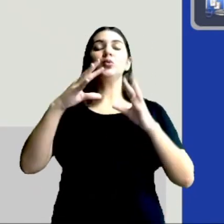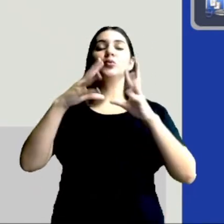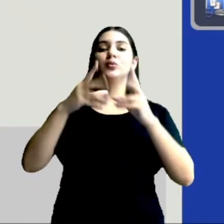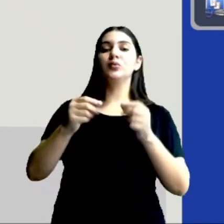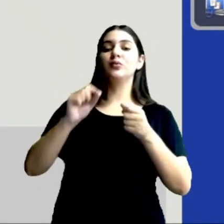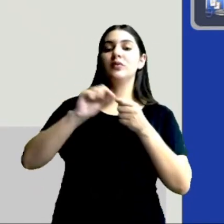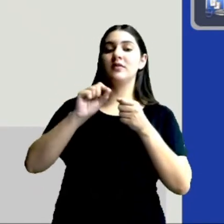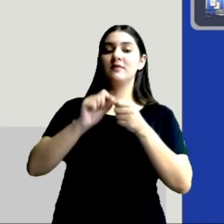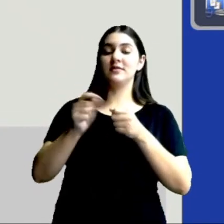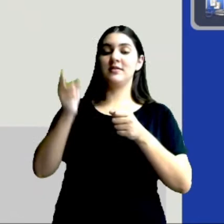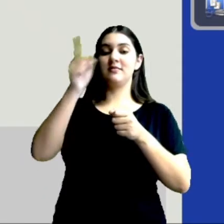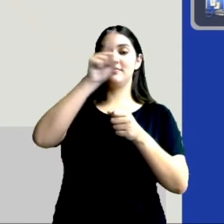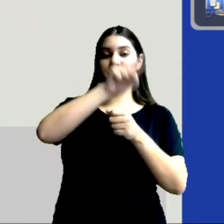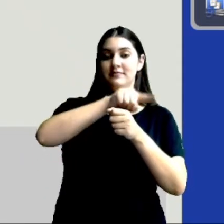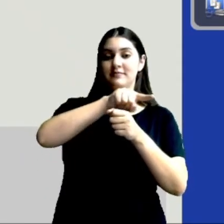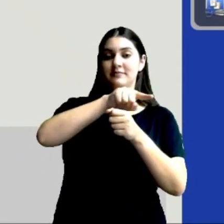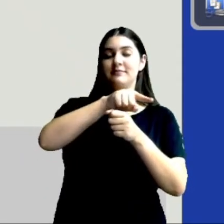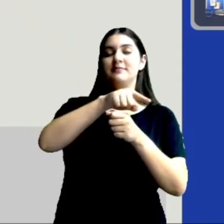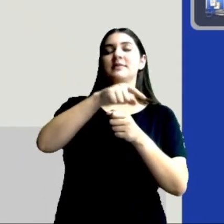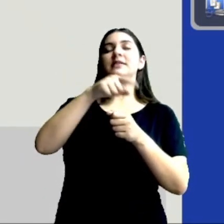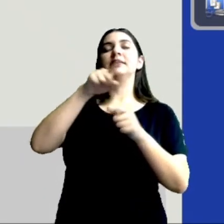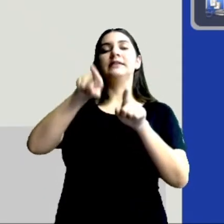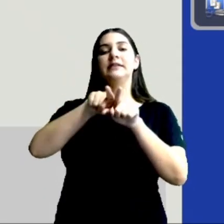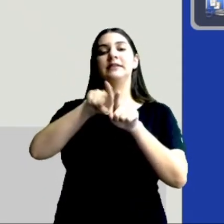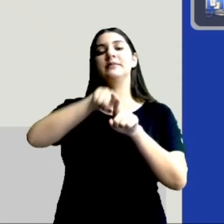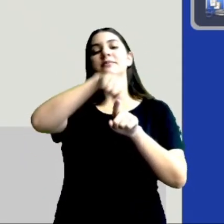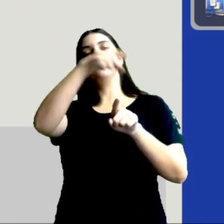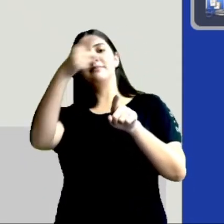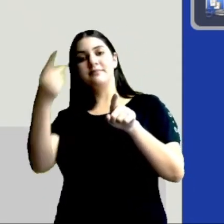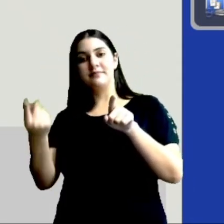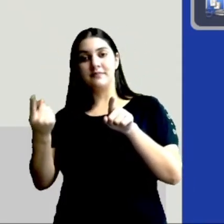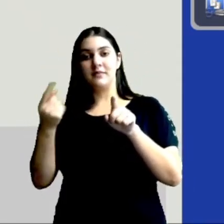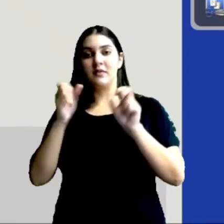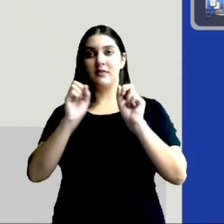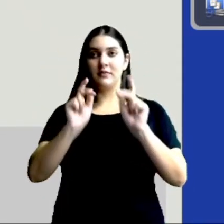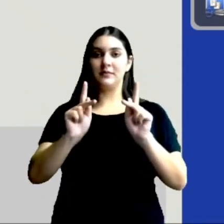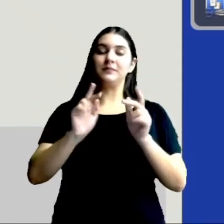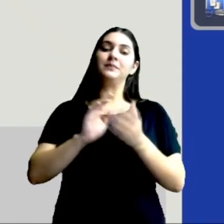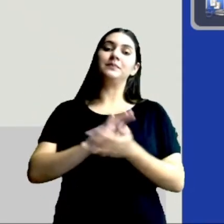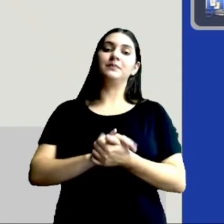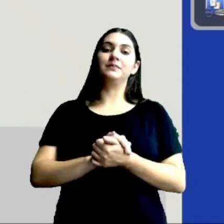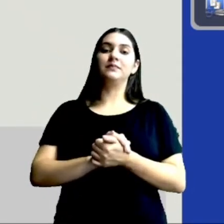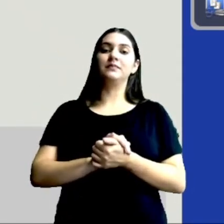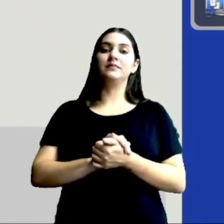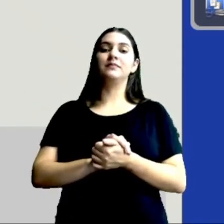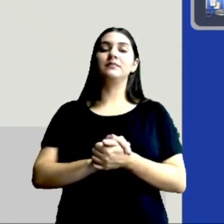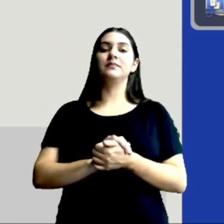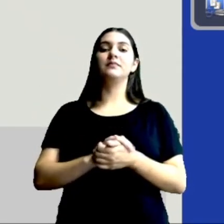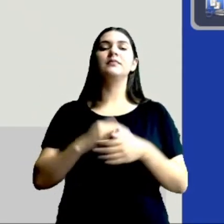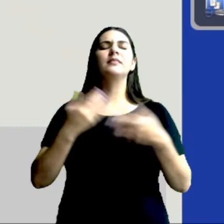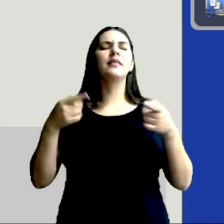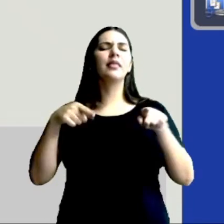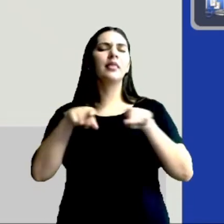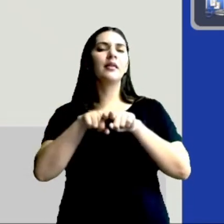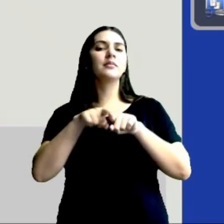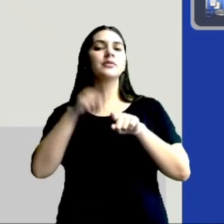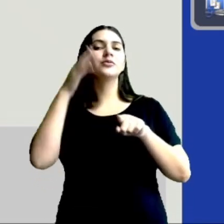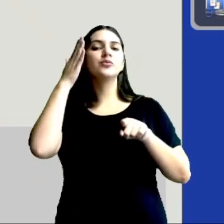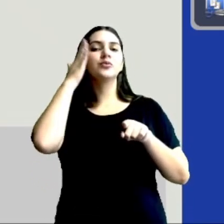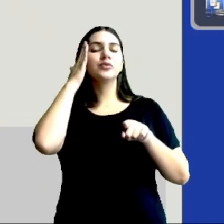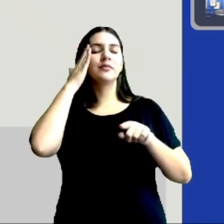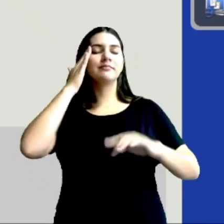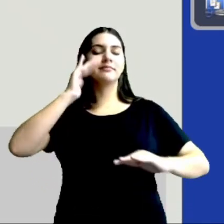lado da igualdade, a gente deve fazer do outro, tá? E o entendimento, a ideia aqui